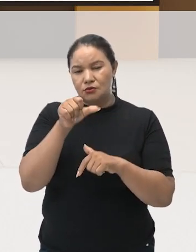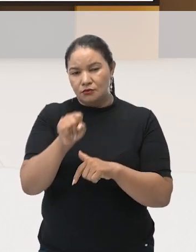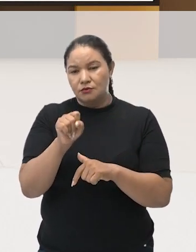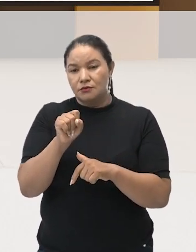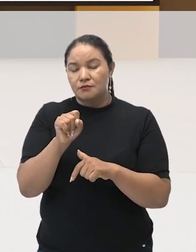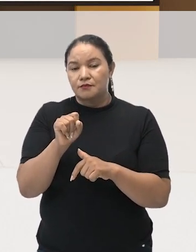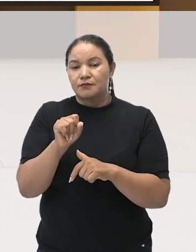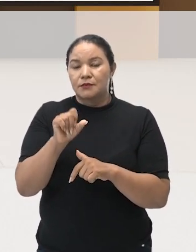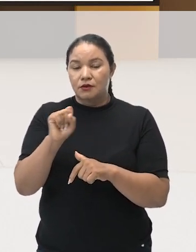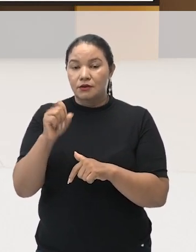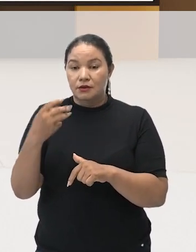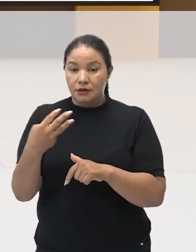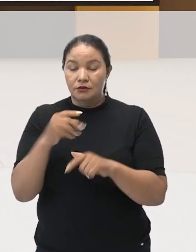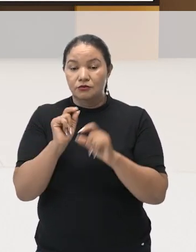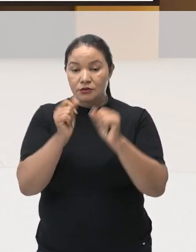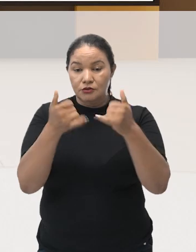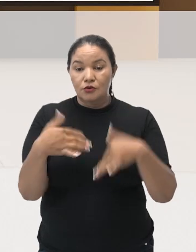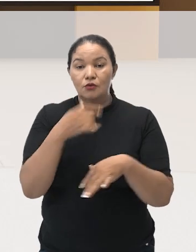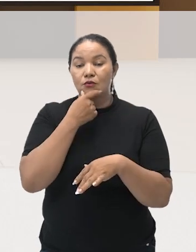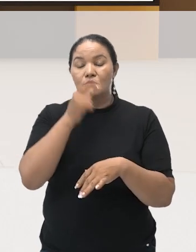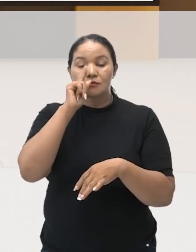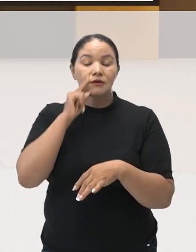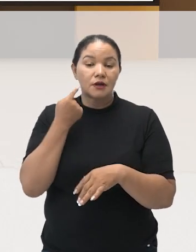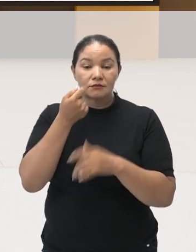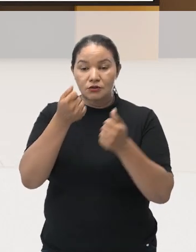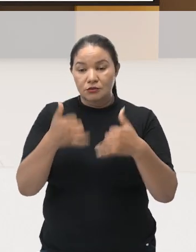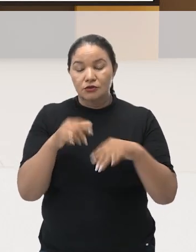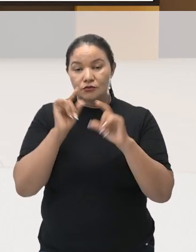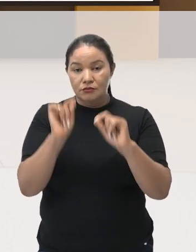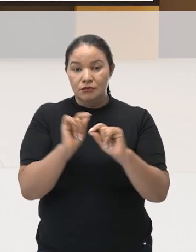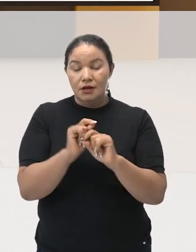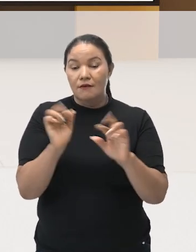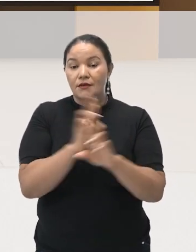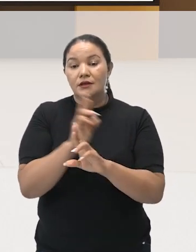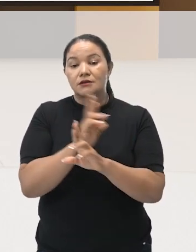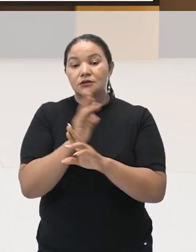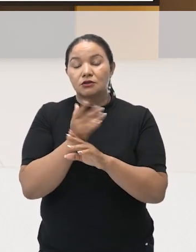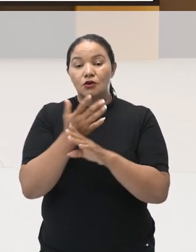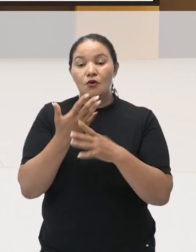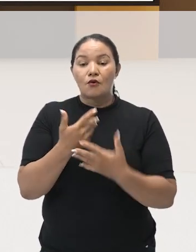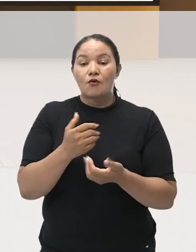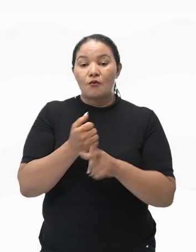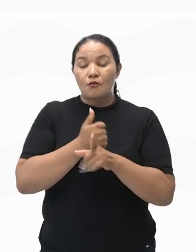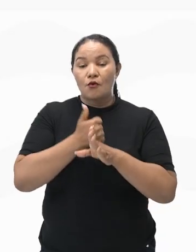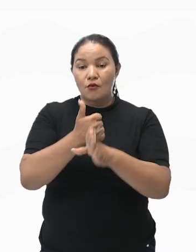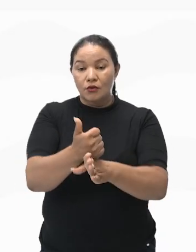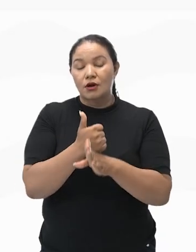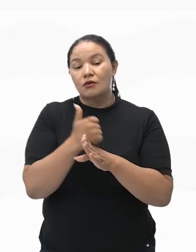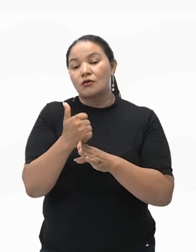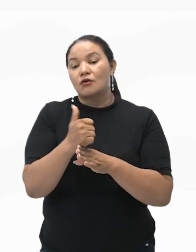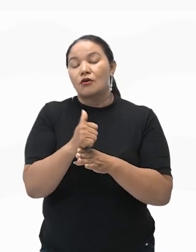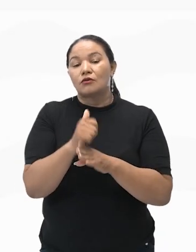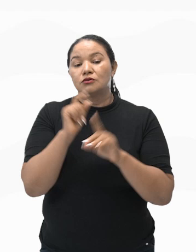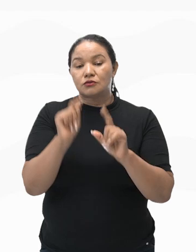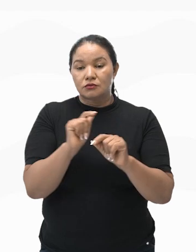afirma que solidariedade é uma relação moral que faz com que os indivíduos se percebam